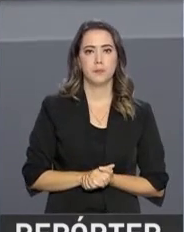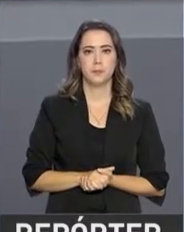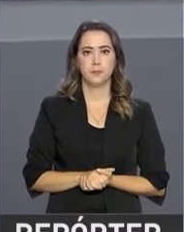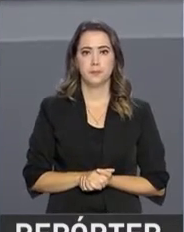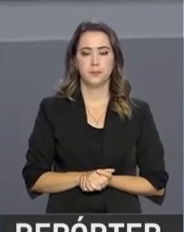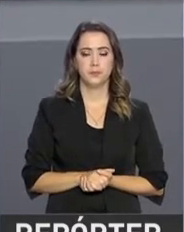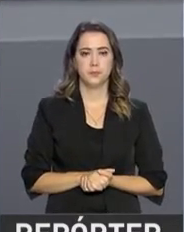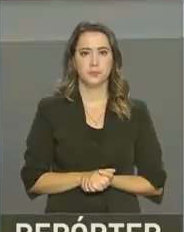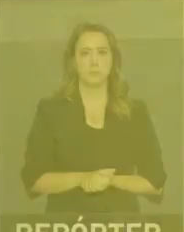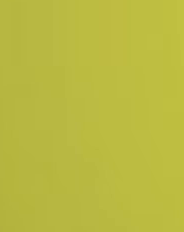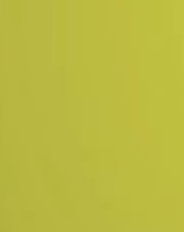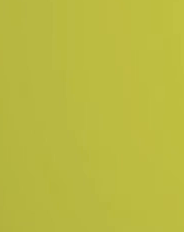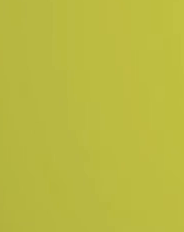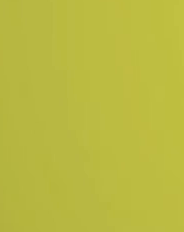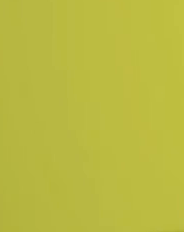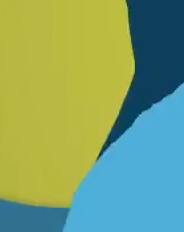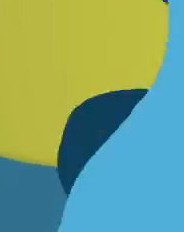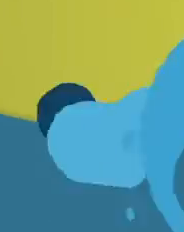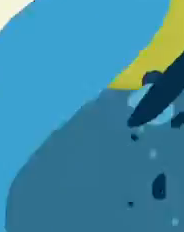essa semana